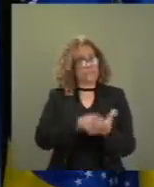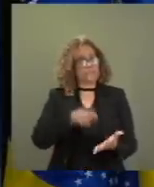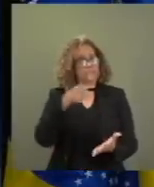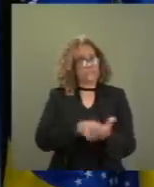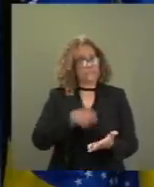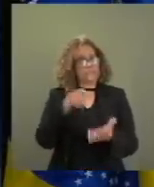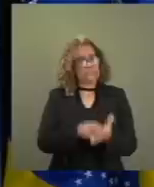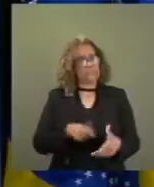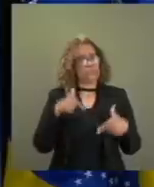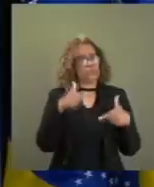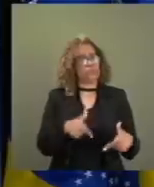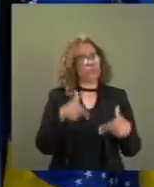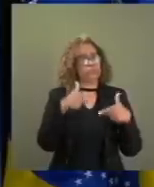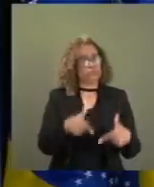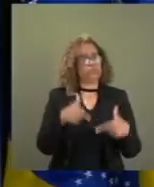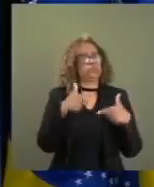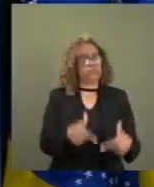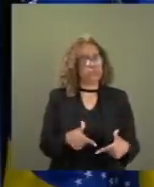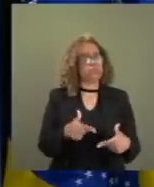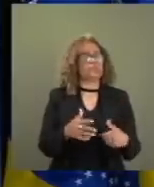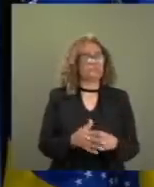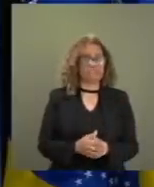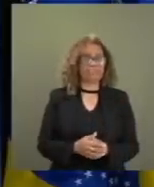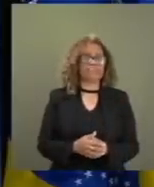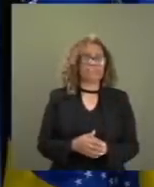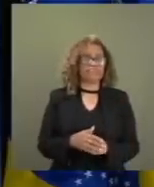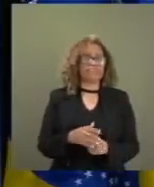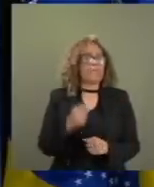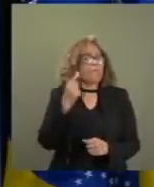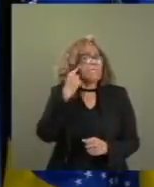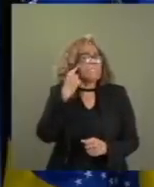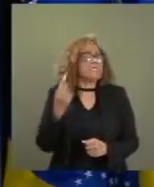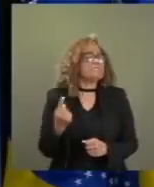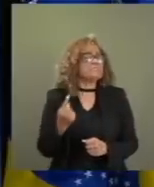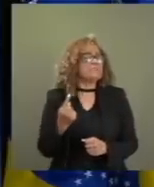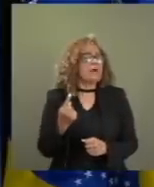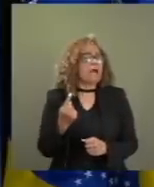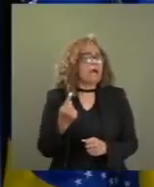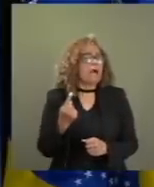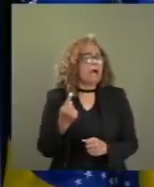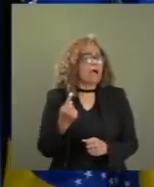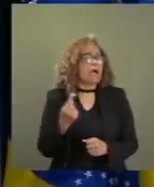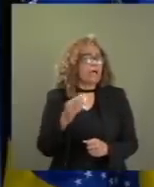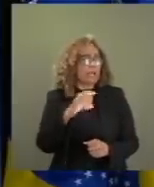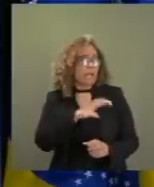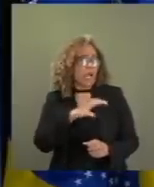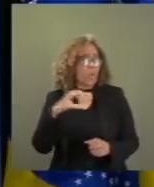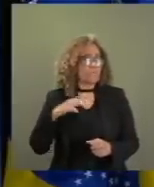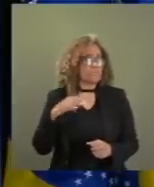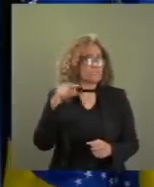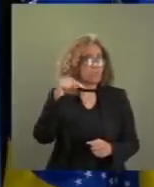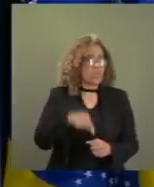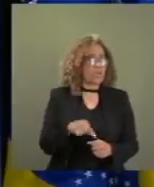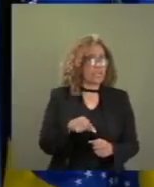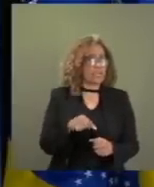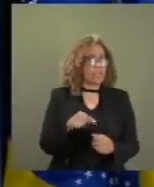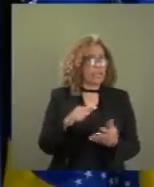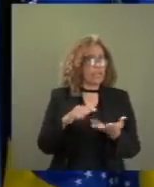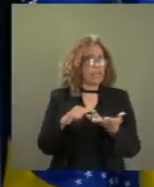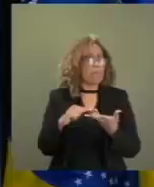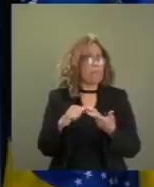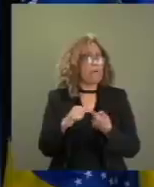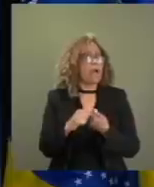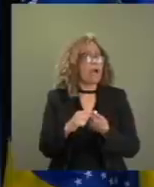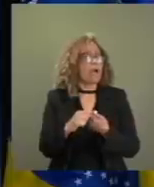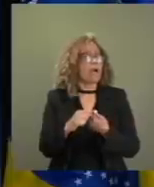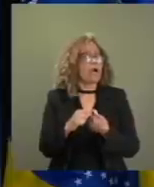Vamos tentar dentro dessa comissão é trazer elementos e a população